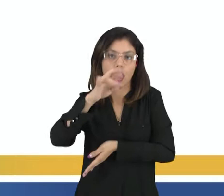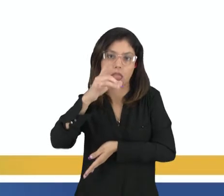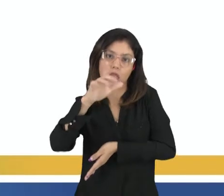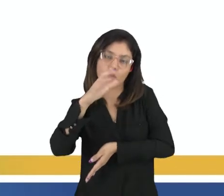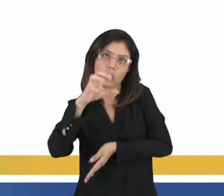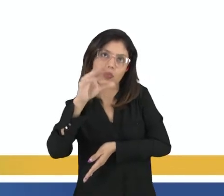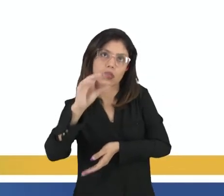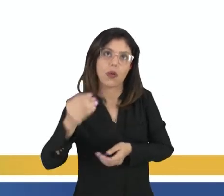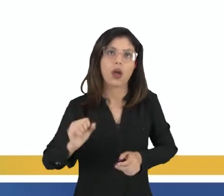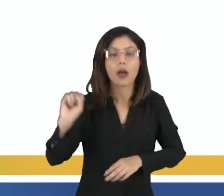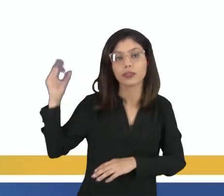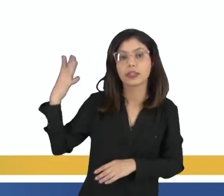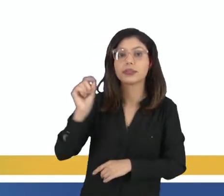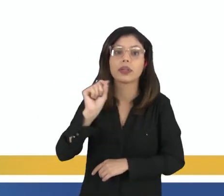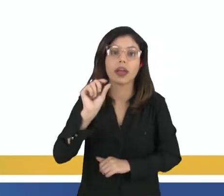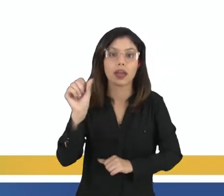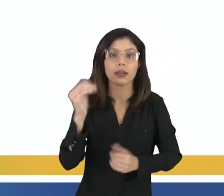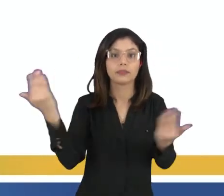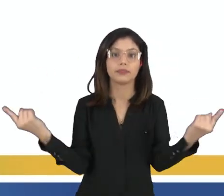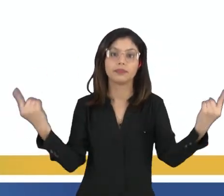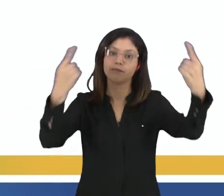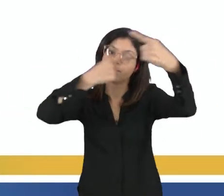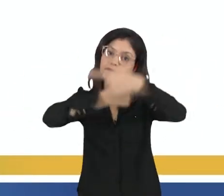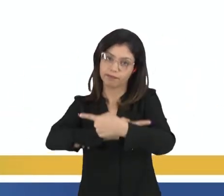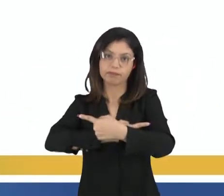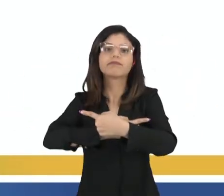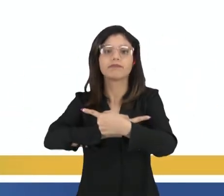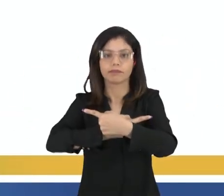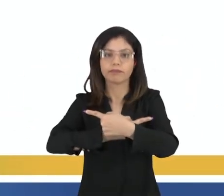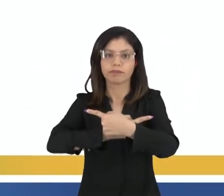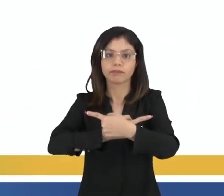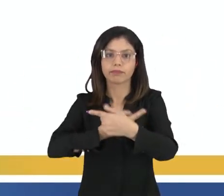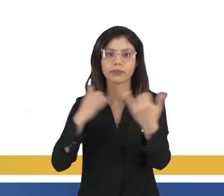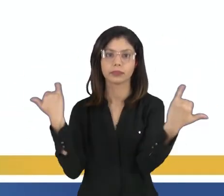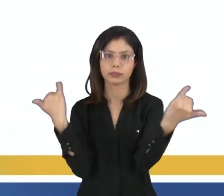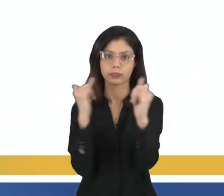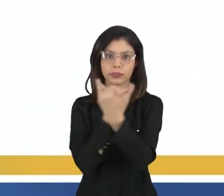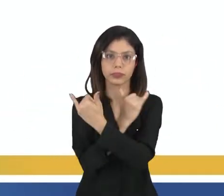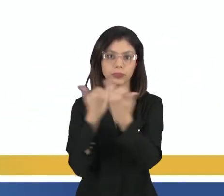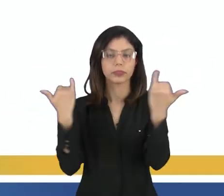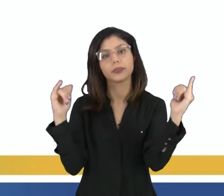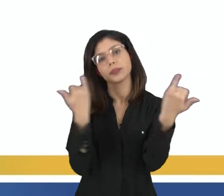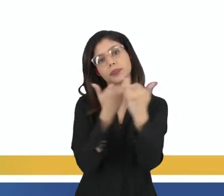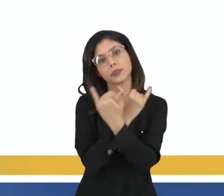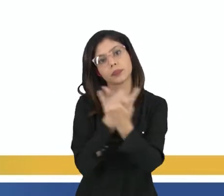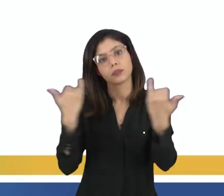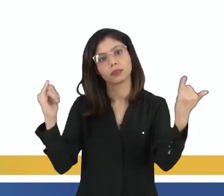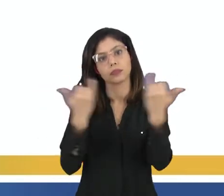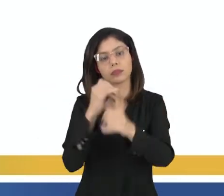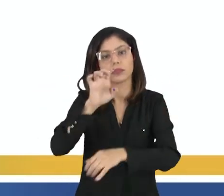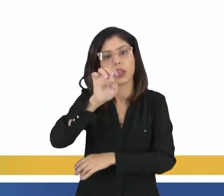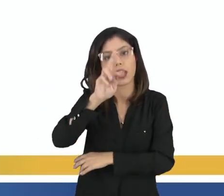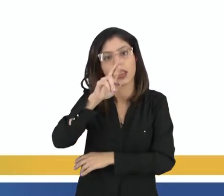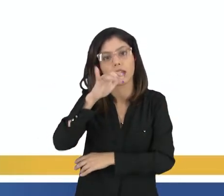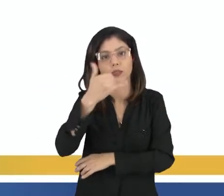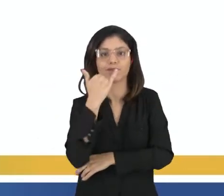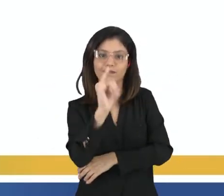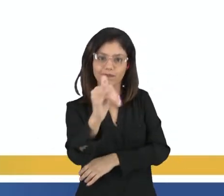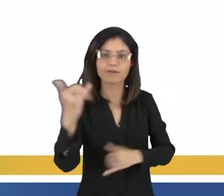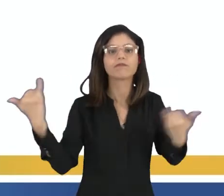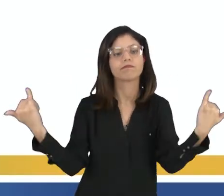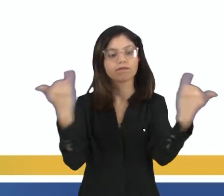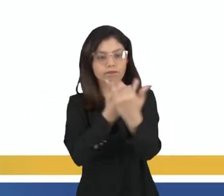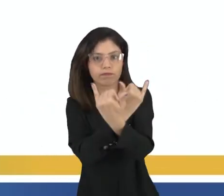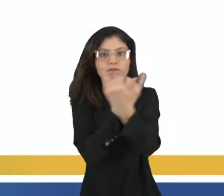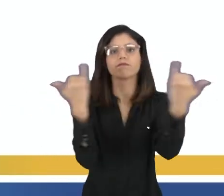é aquela reação onde acontece a transferência de elétrons. Então, o que a gente pode observar aqui? O zinco, ele